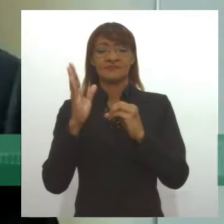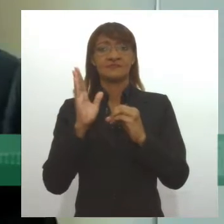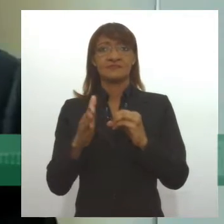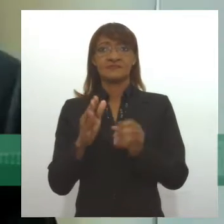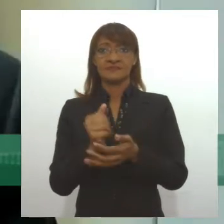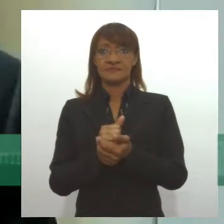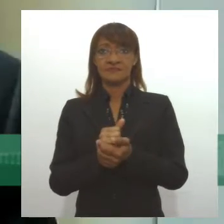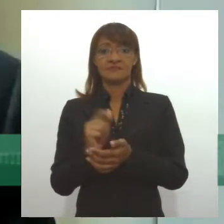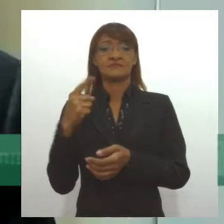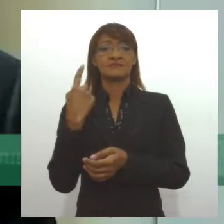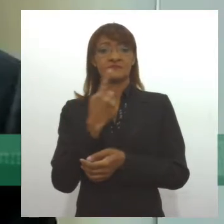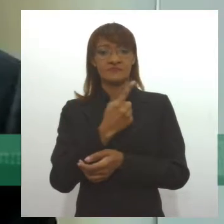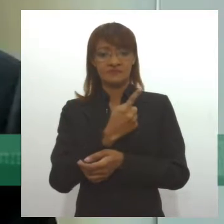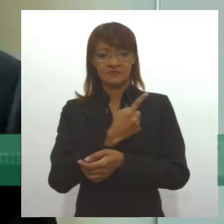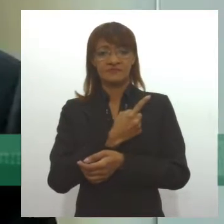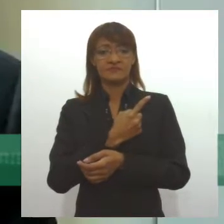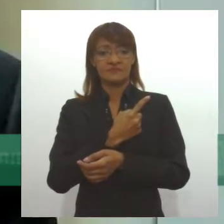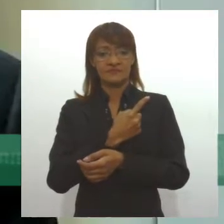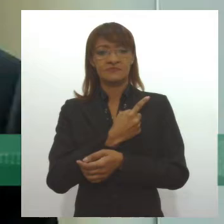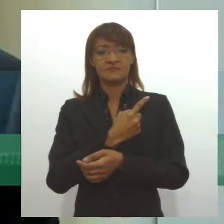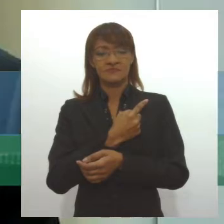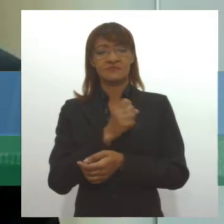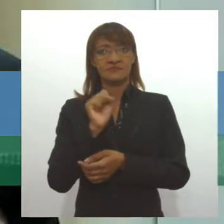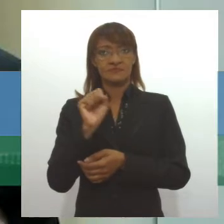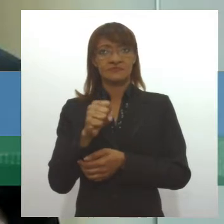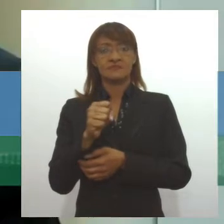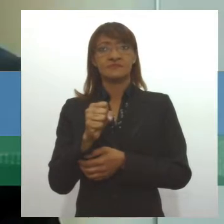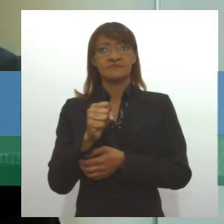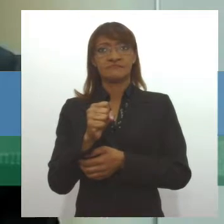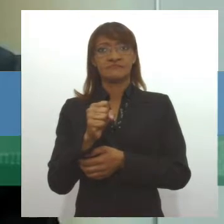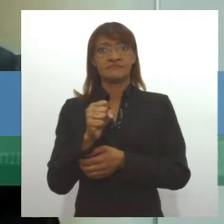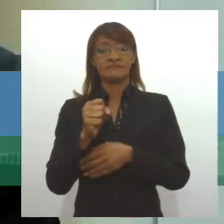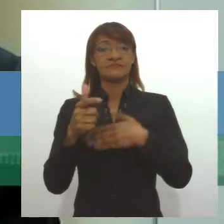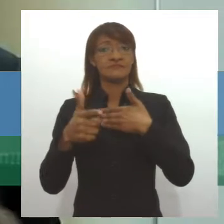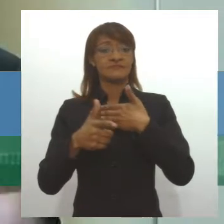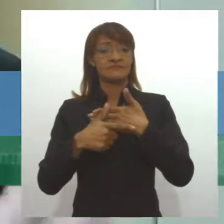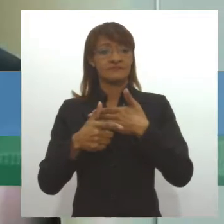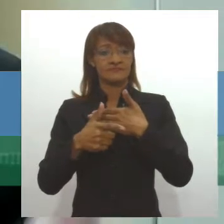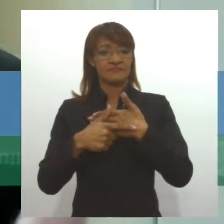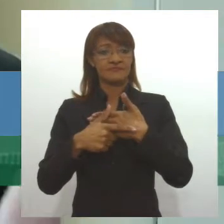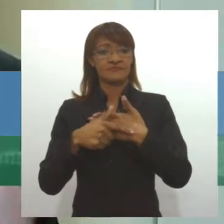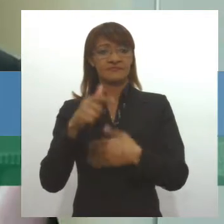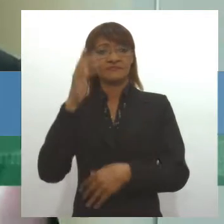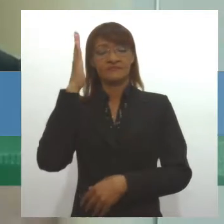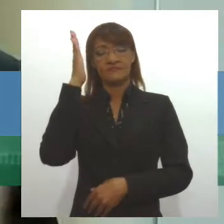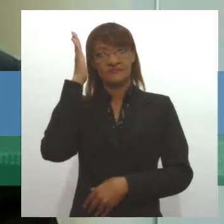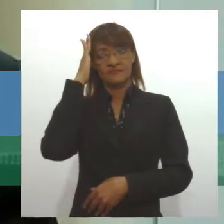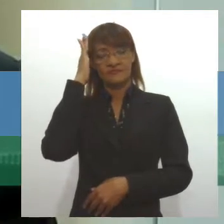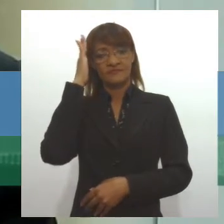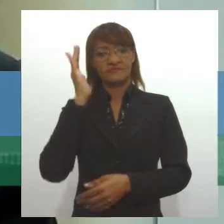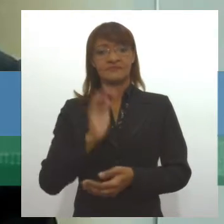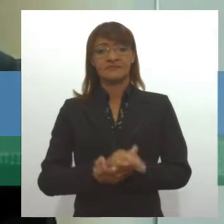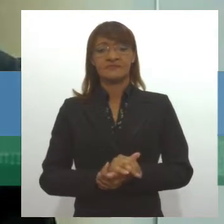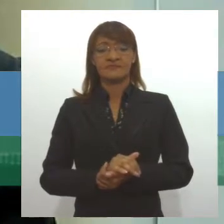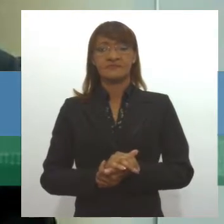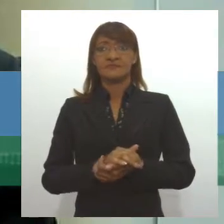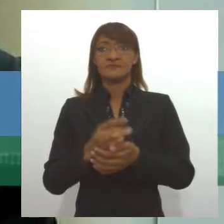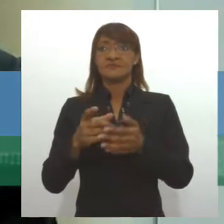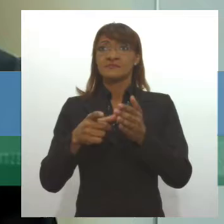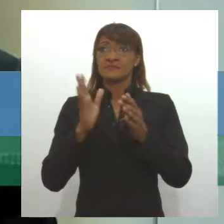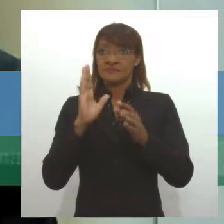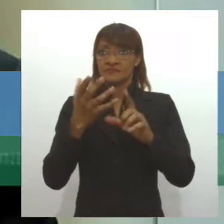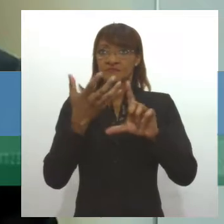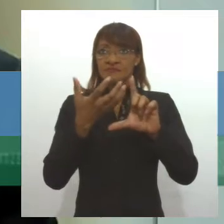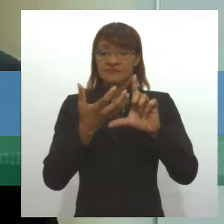temos consciência do papel que devemos desempenhar. Como ali passou na reportagem da TV Câmara,